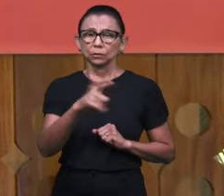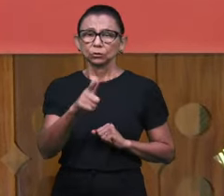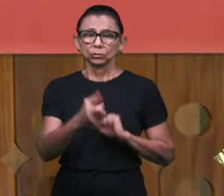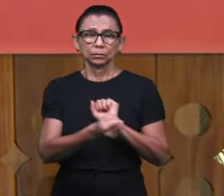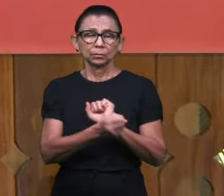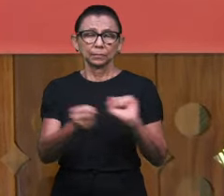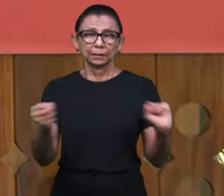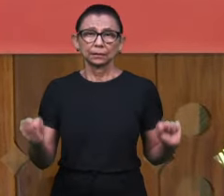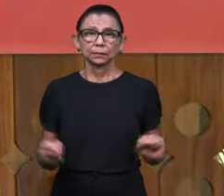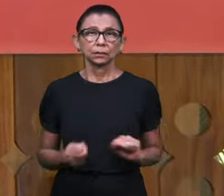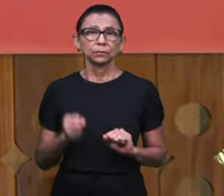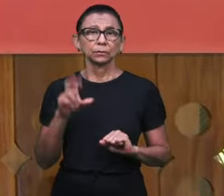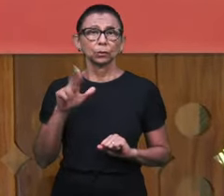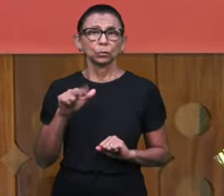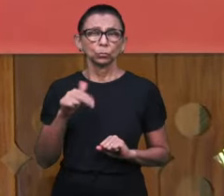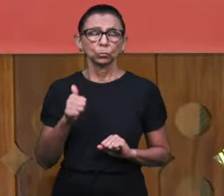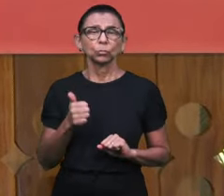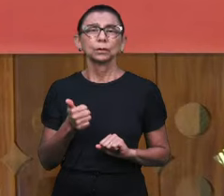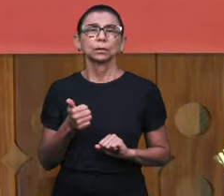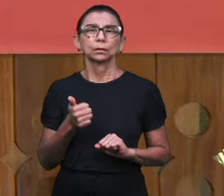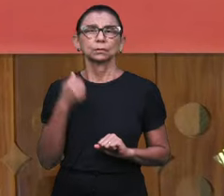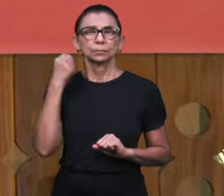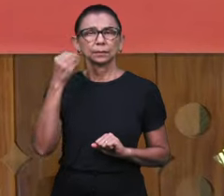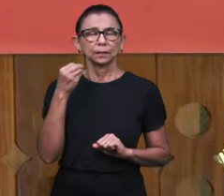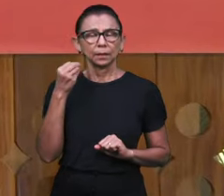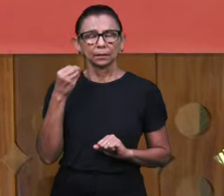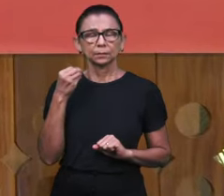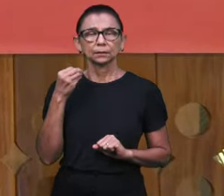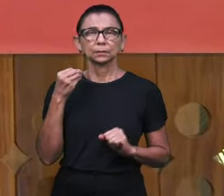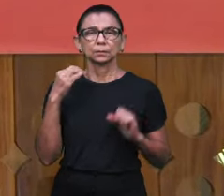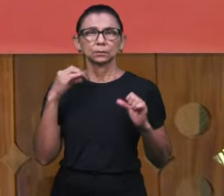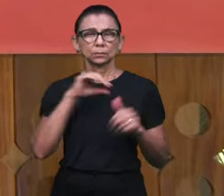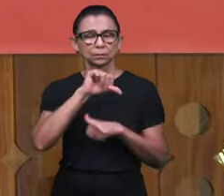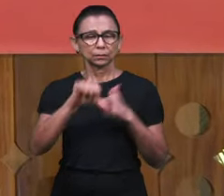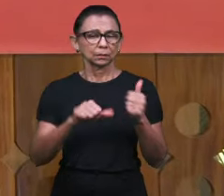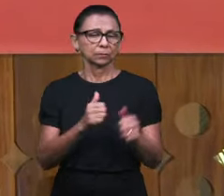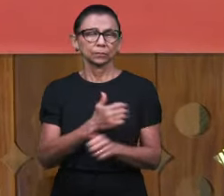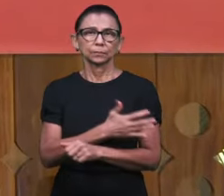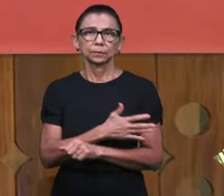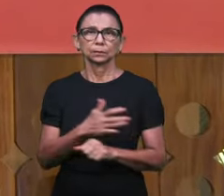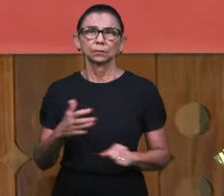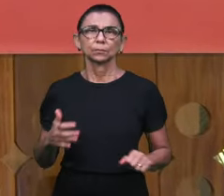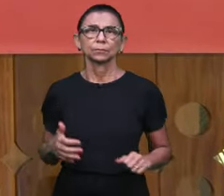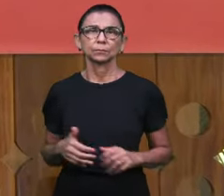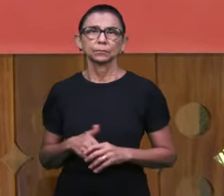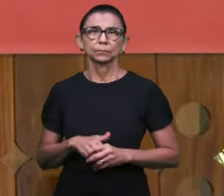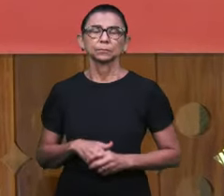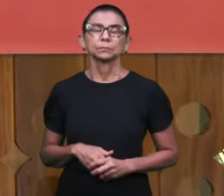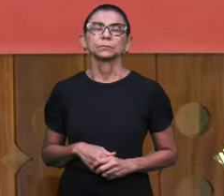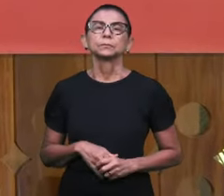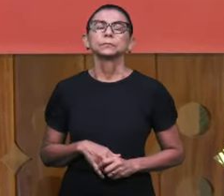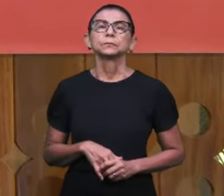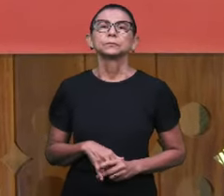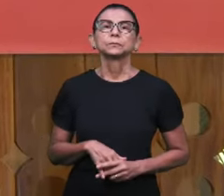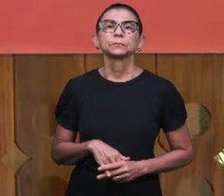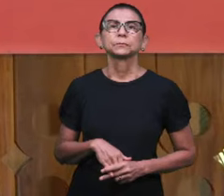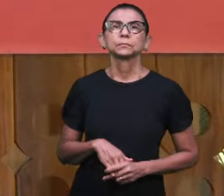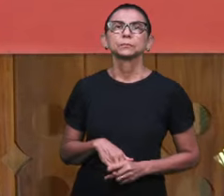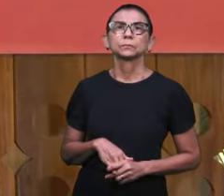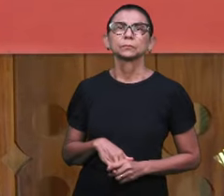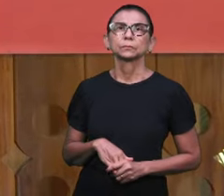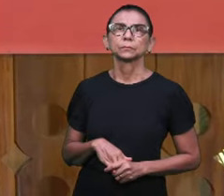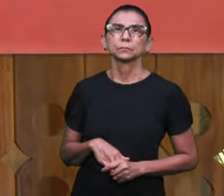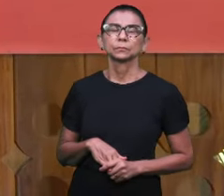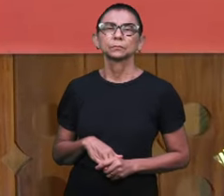Meus irmãos, querem ver uma coisa? Vamos falar aqui, entre nós aqui, para nós, não vamos falar para fora, que as pessoas não vão entender. A